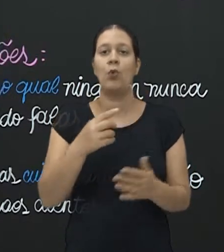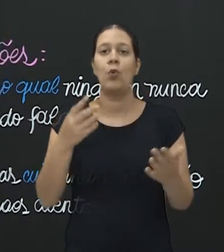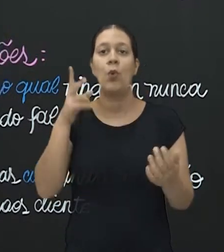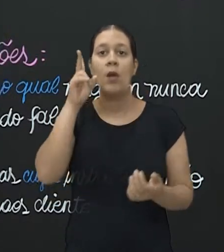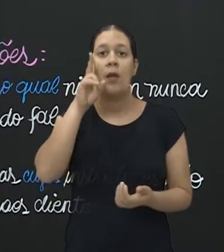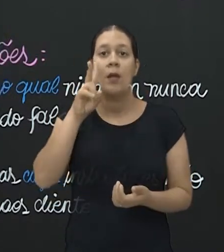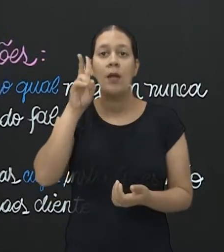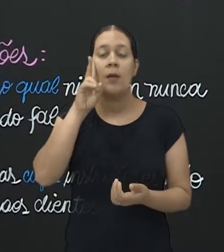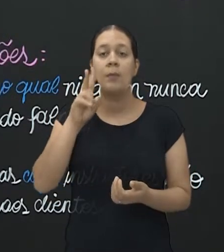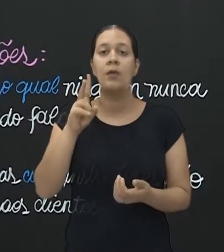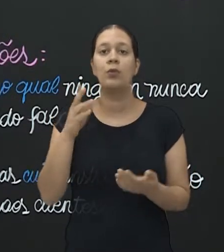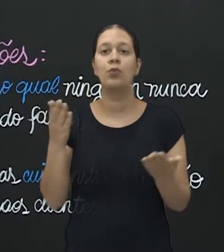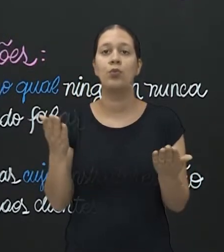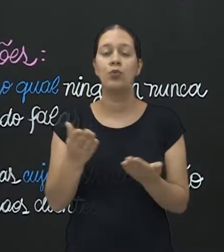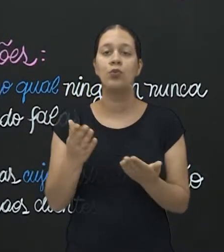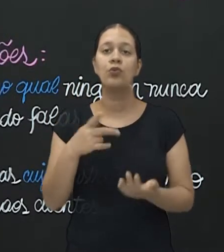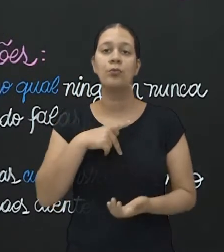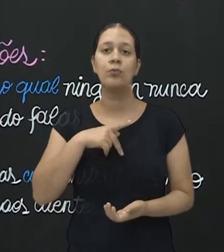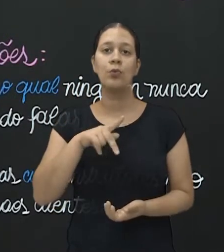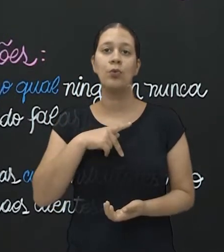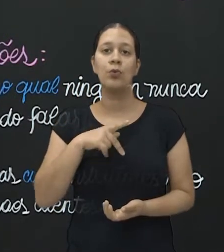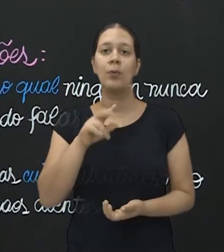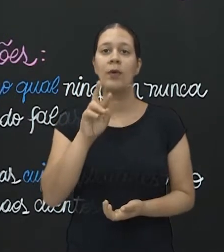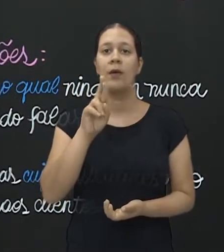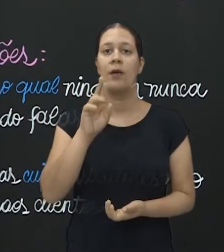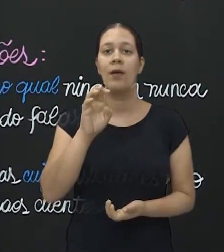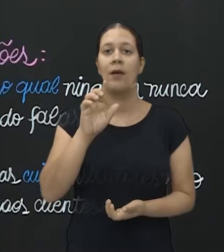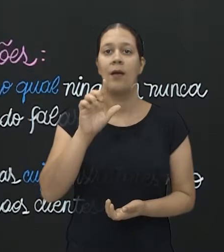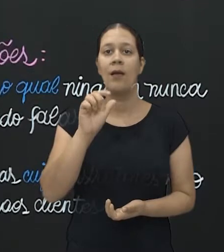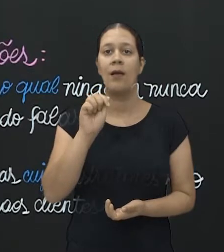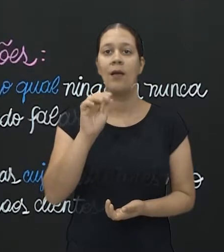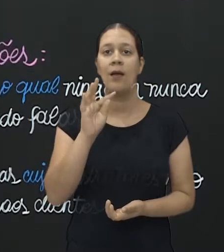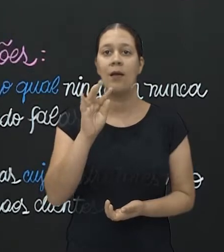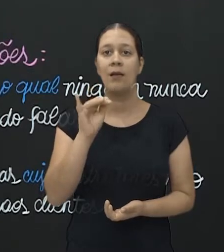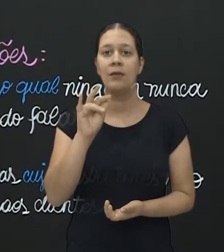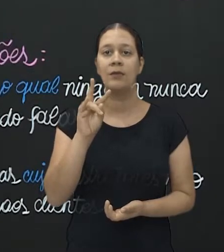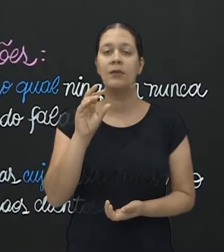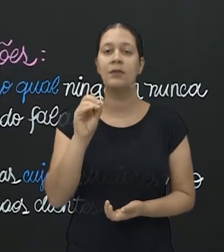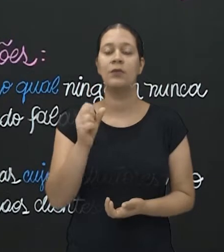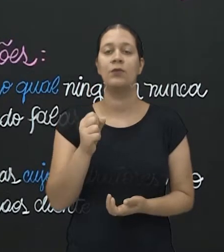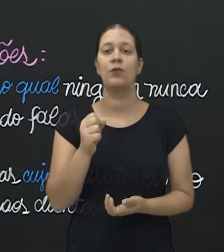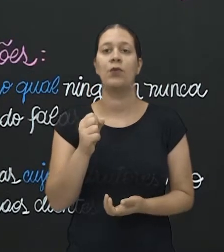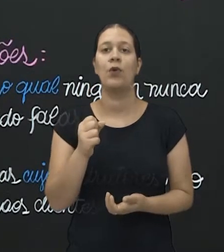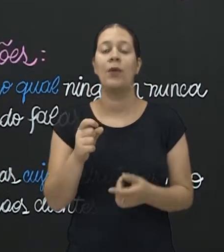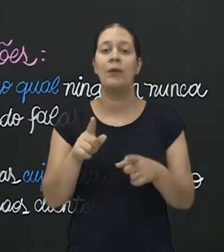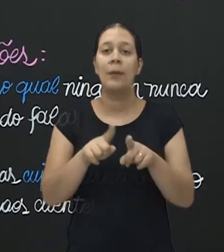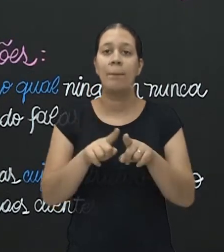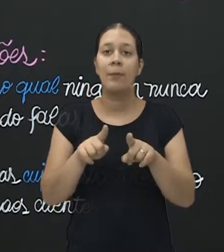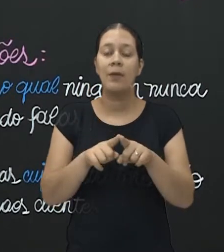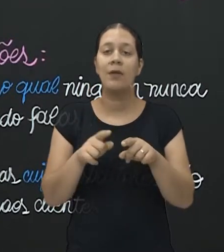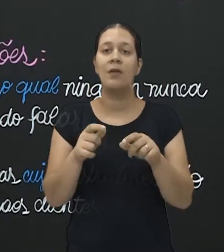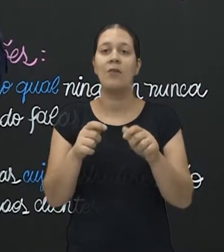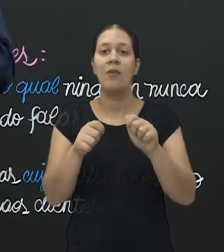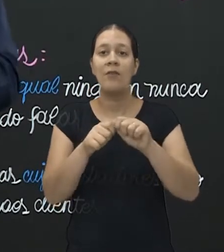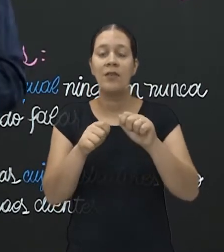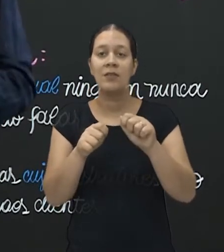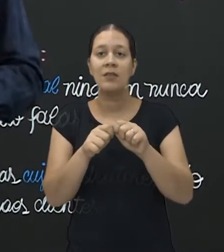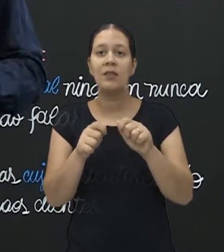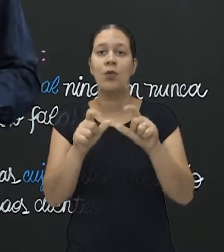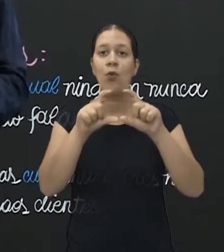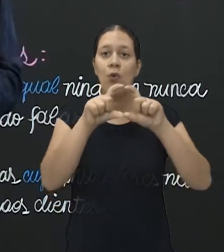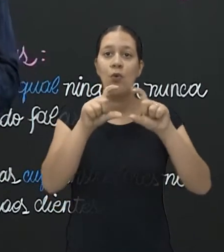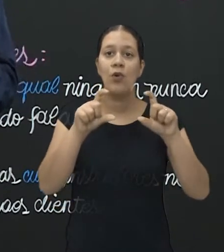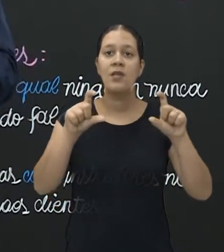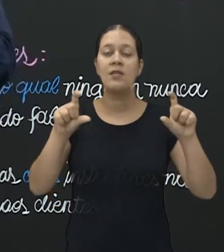Lembrando que o pronome relativo também tem uma função fundamental na construção de orações subordinadas adjetivas, que